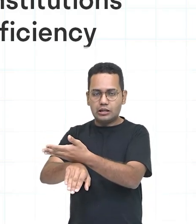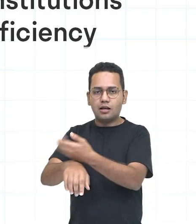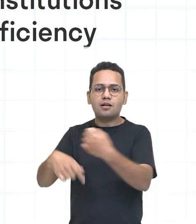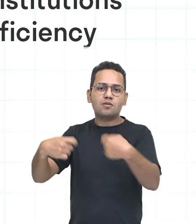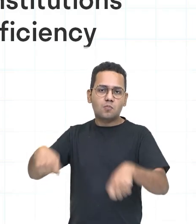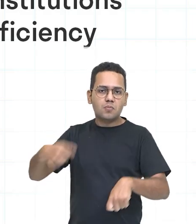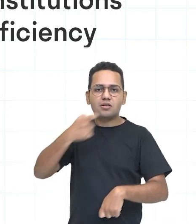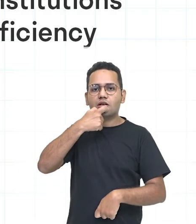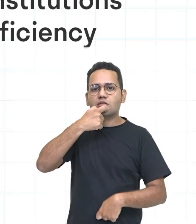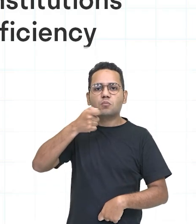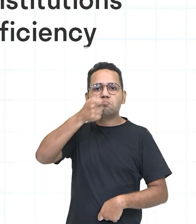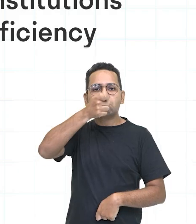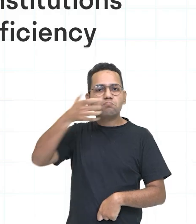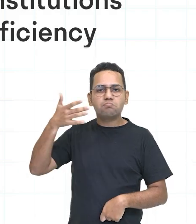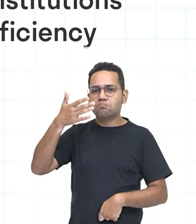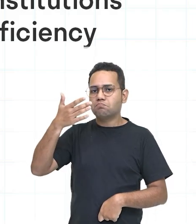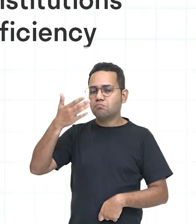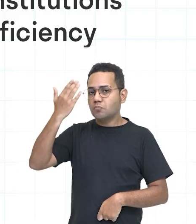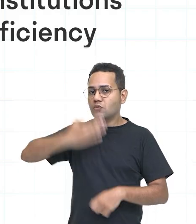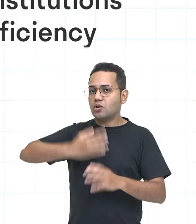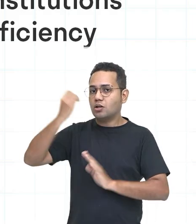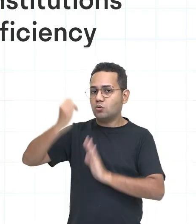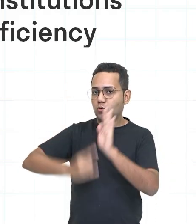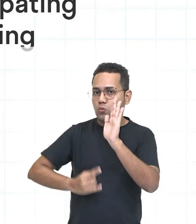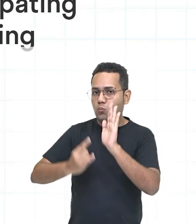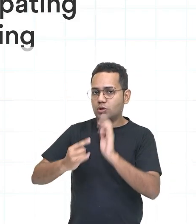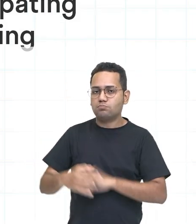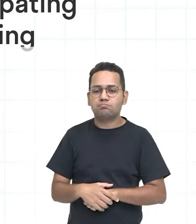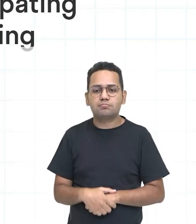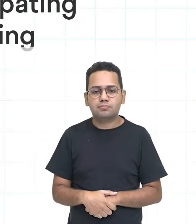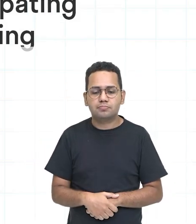inglesa, ser fluente na língua inglesa. Continuando.